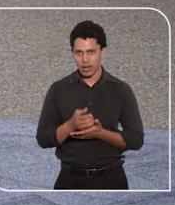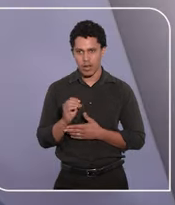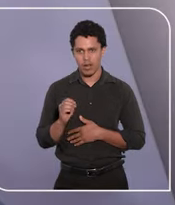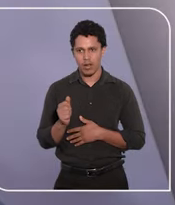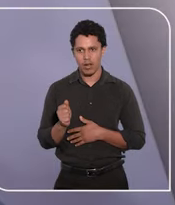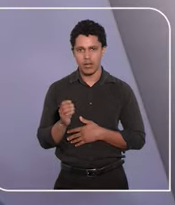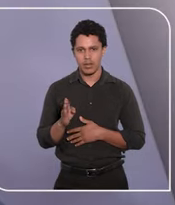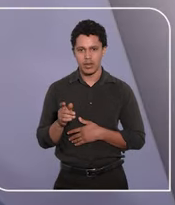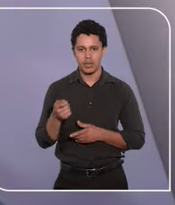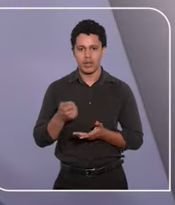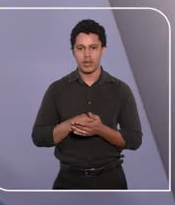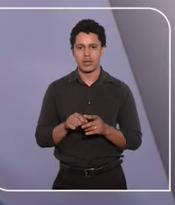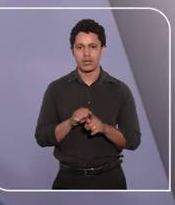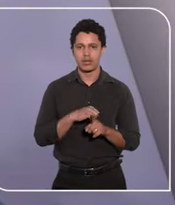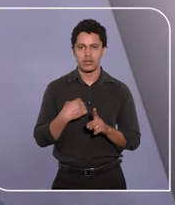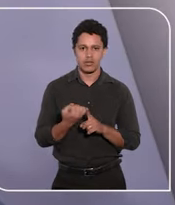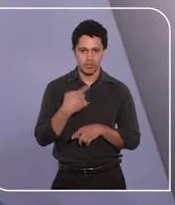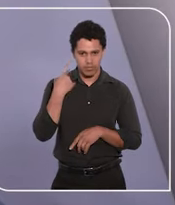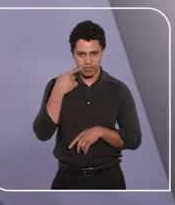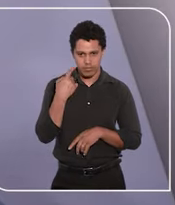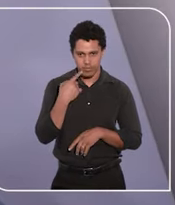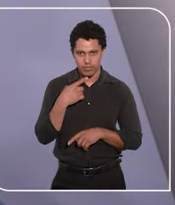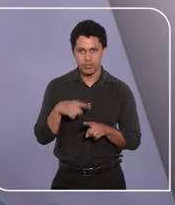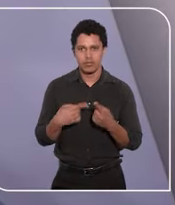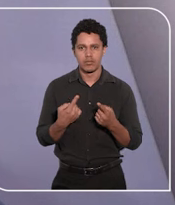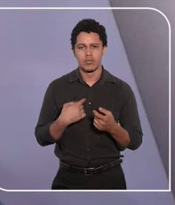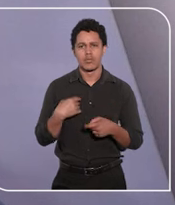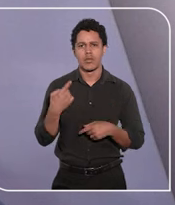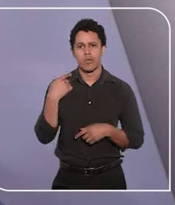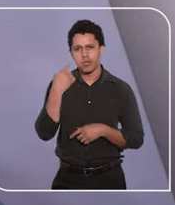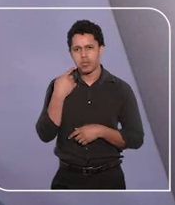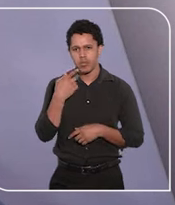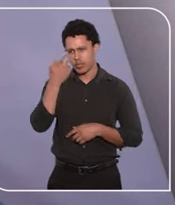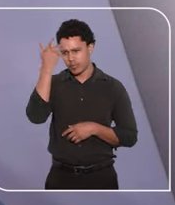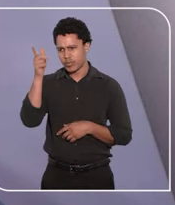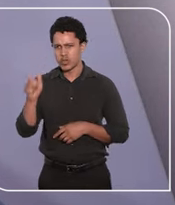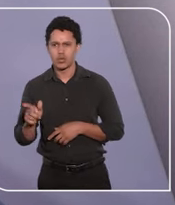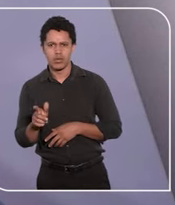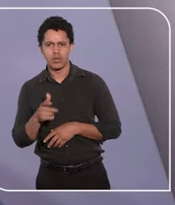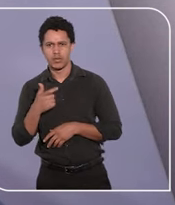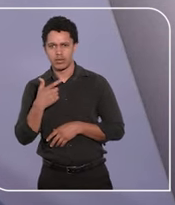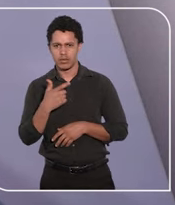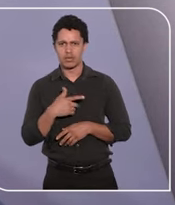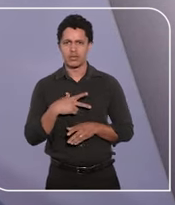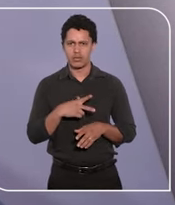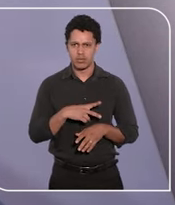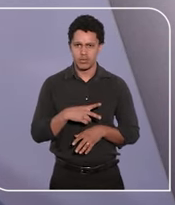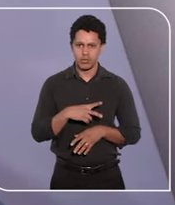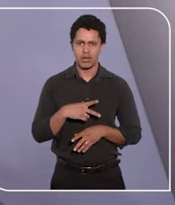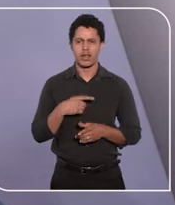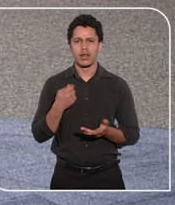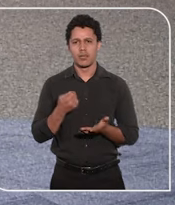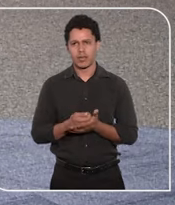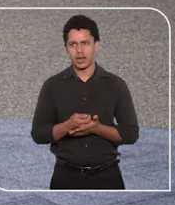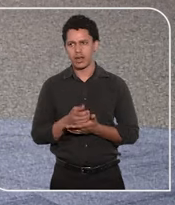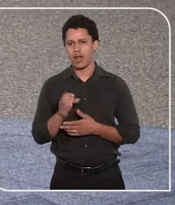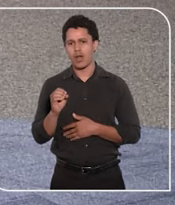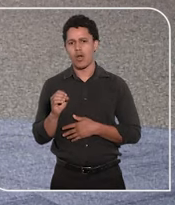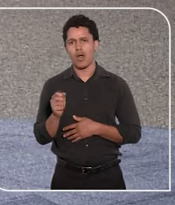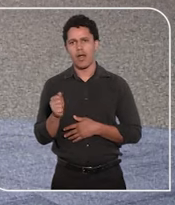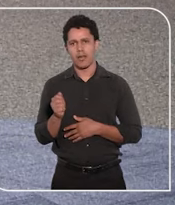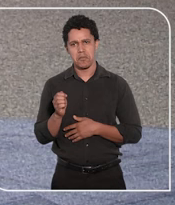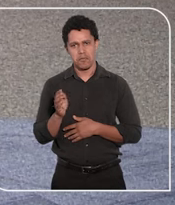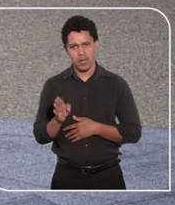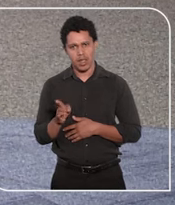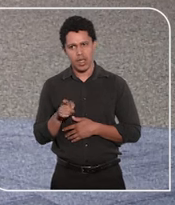as sociedades advocatícias, mas o advogado enquanto pessoa física, né, pagando essas contribuições para a ordem, essas